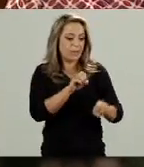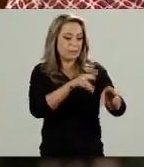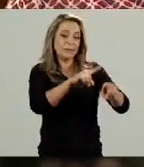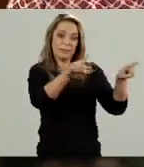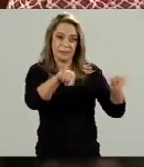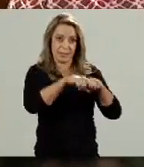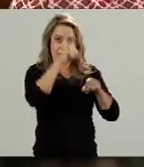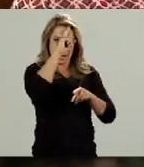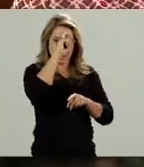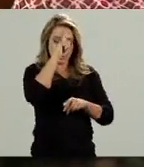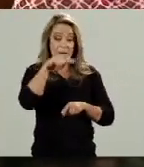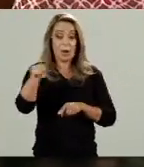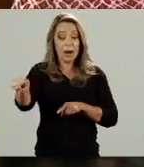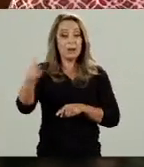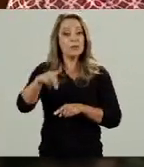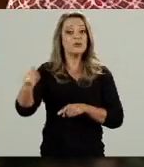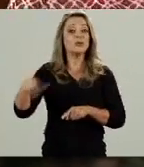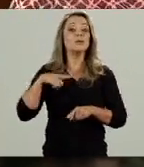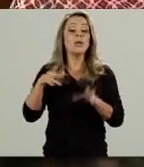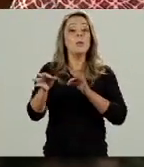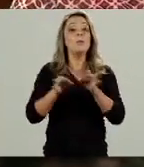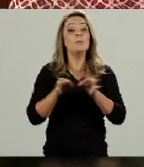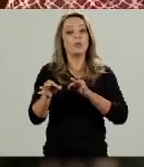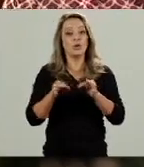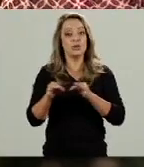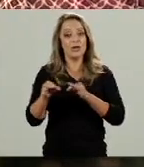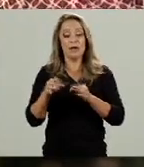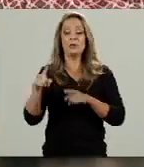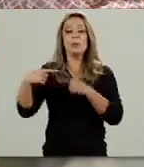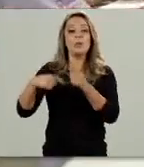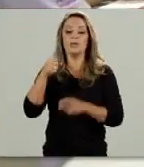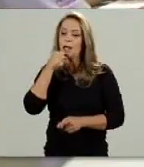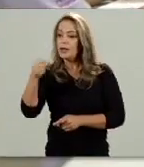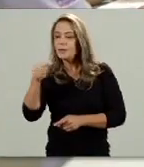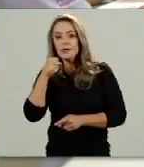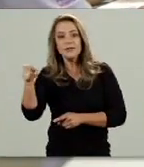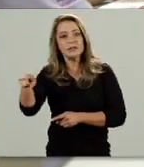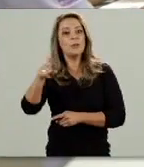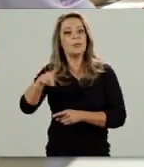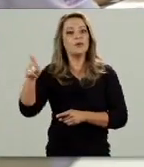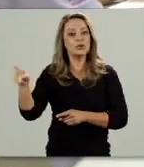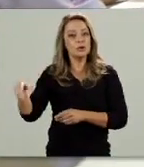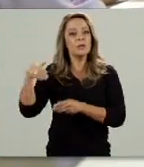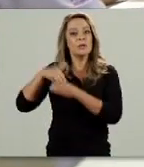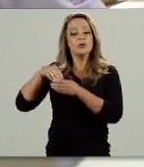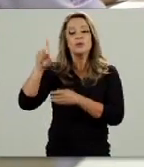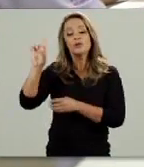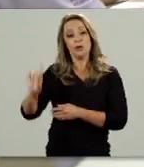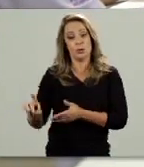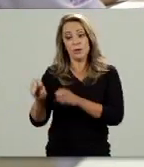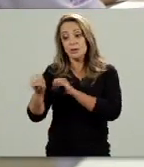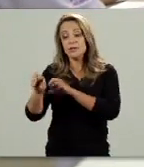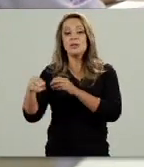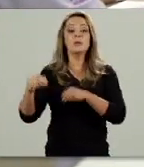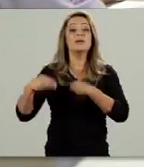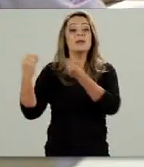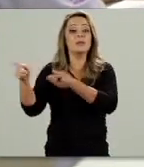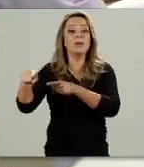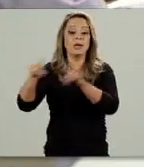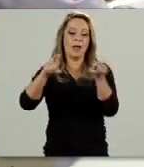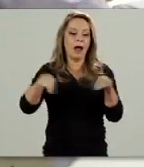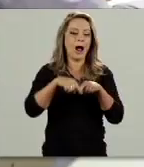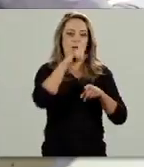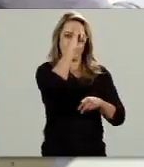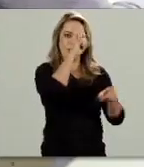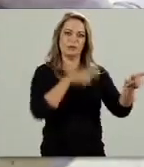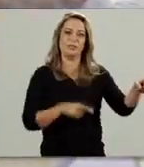nessa classe, é um professor que tem um projeto e aí ele passa por uma entrevista dentro da diretoria de ensino e aí a aula é